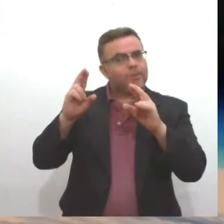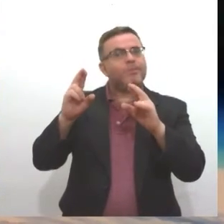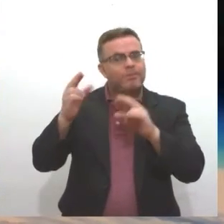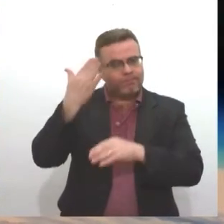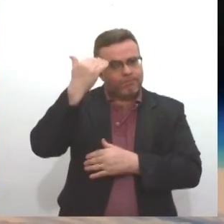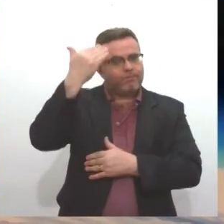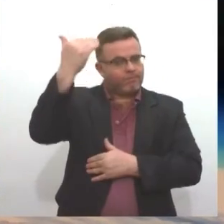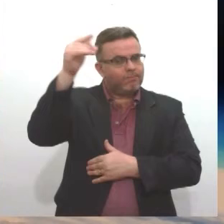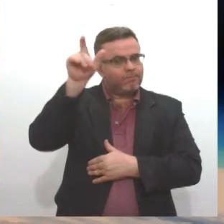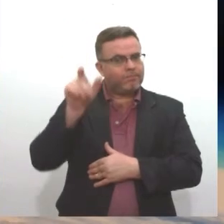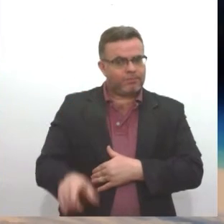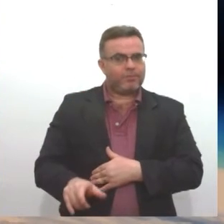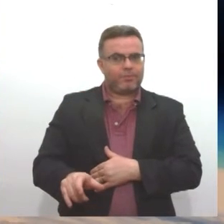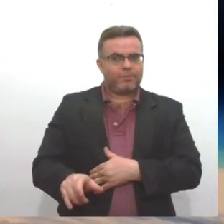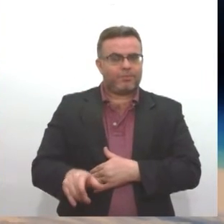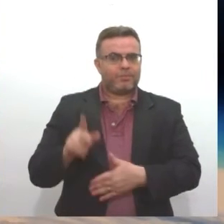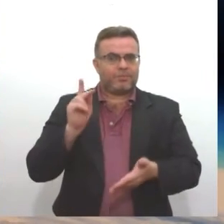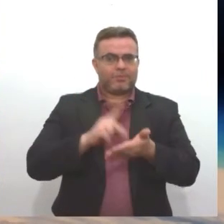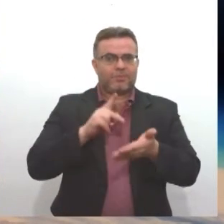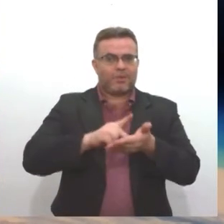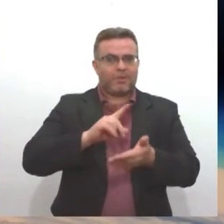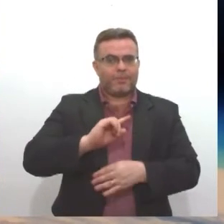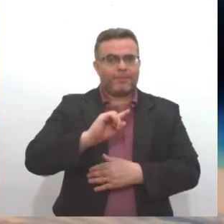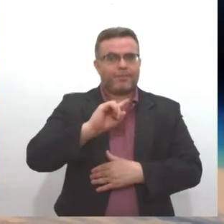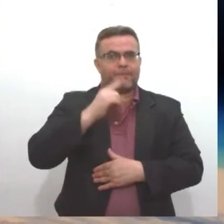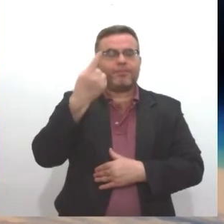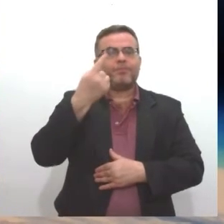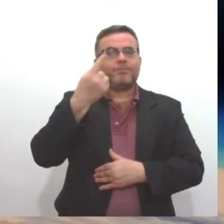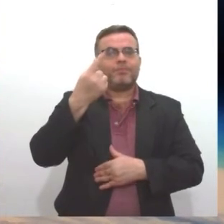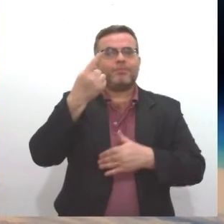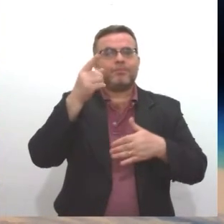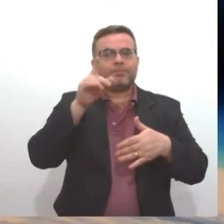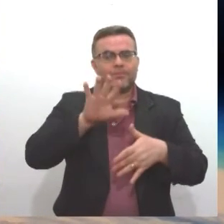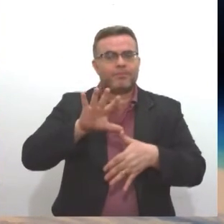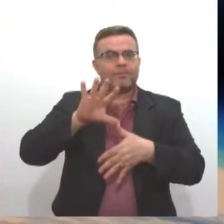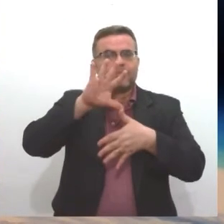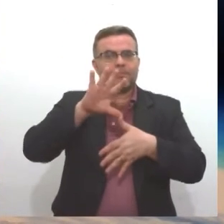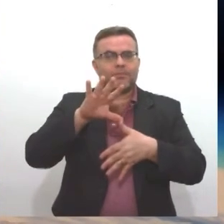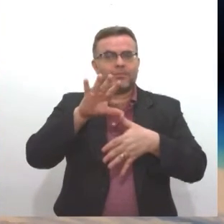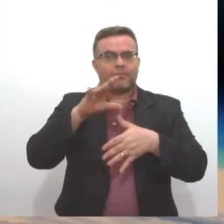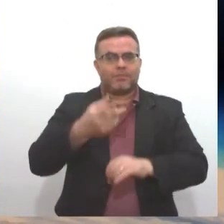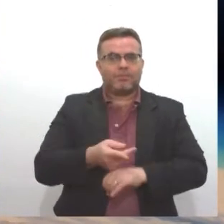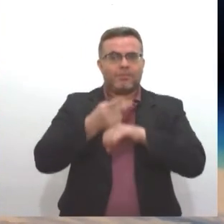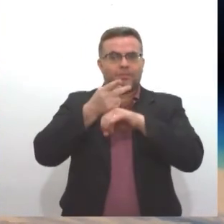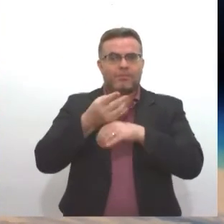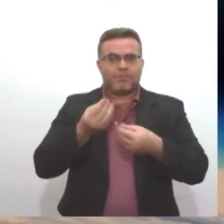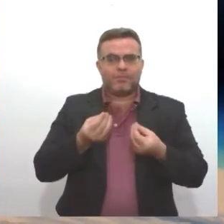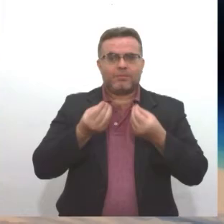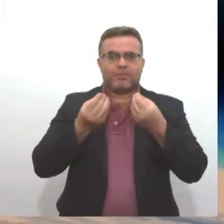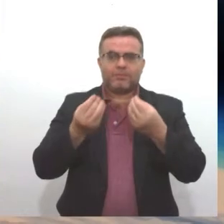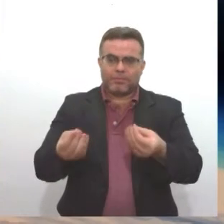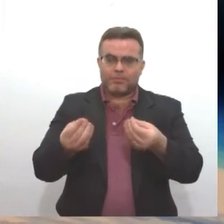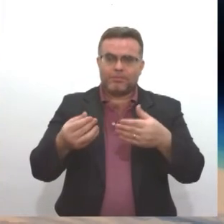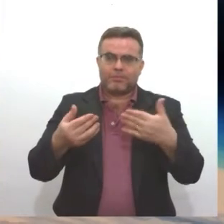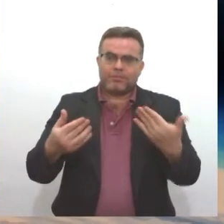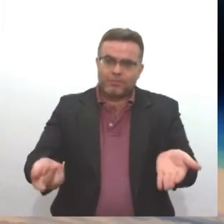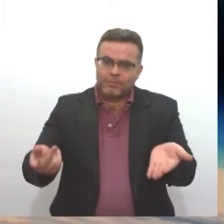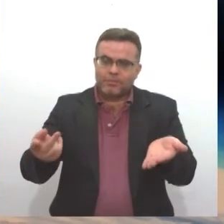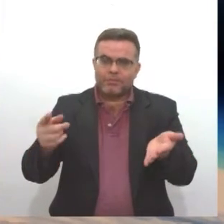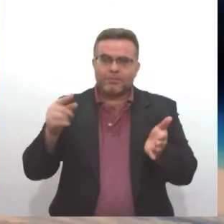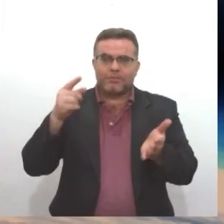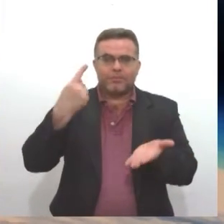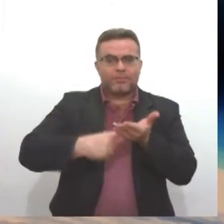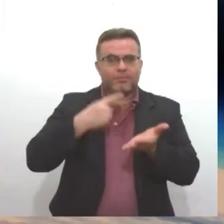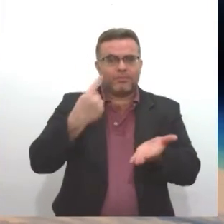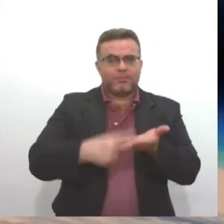brasileiros, tornou-se o primeiro latino-americano a receber o prêmio Templeton, considerado o